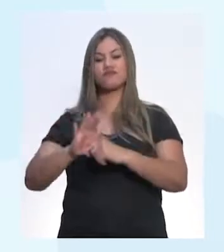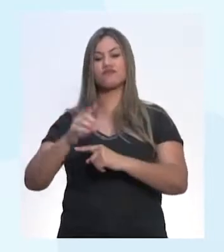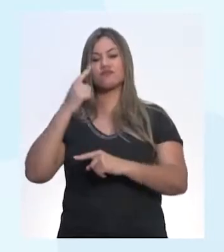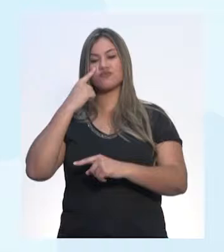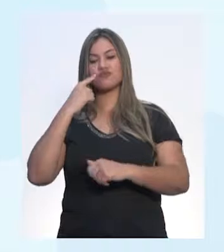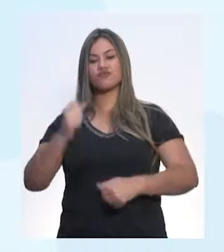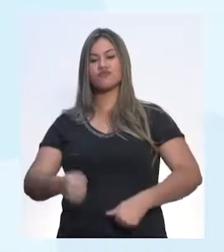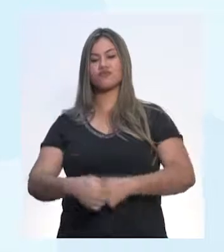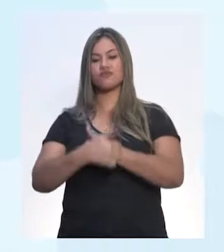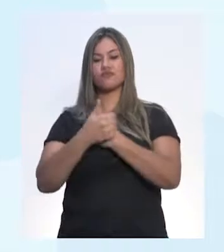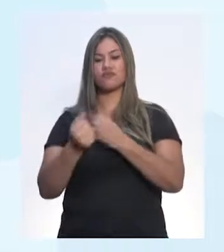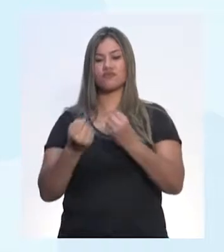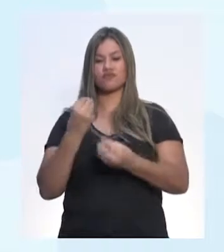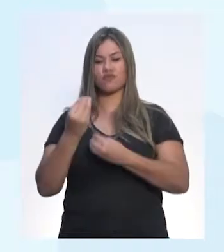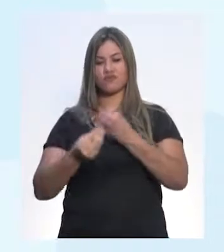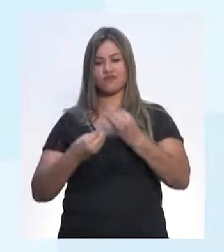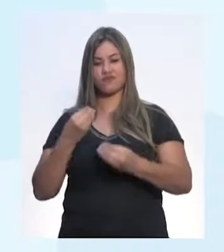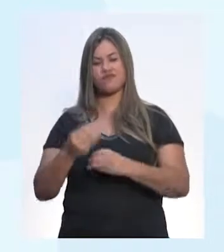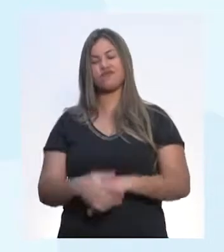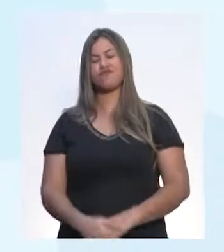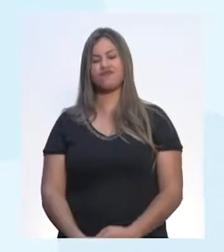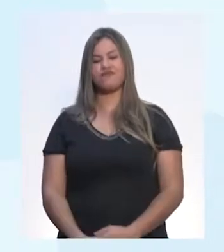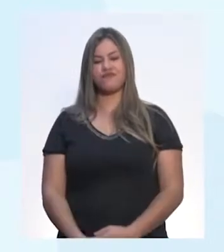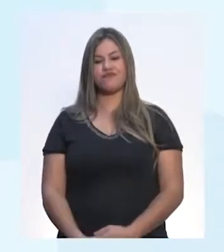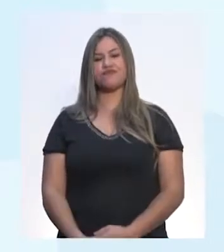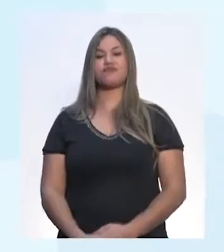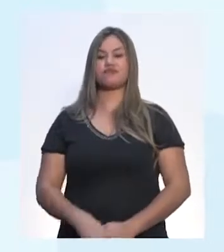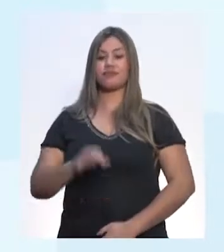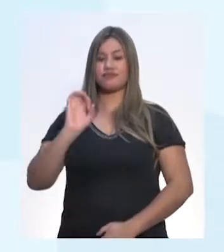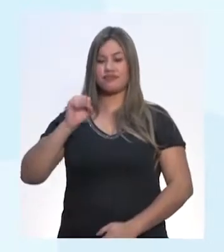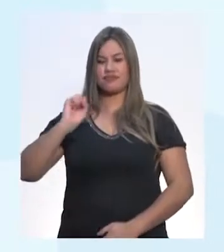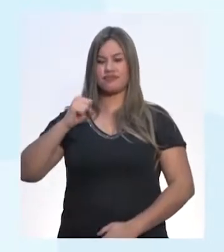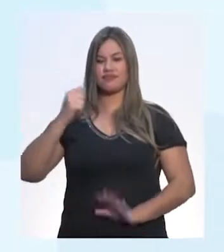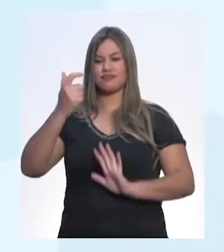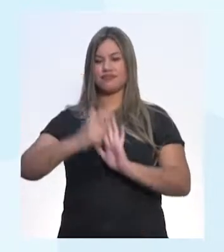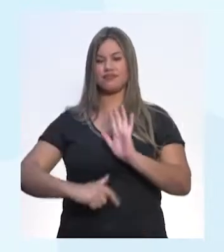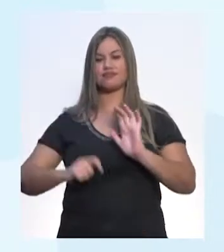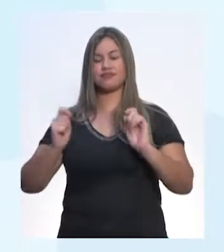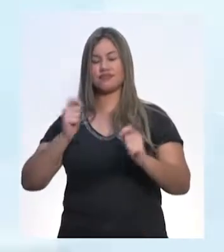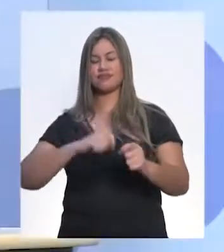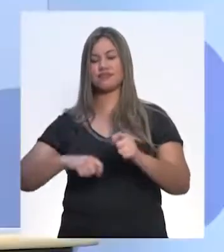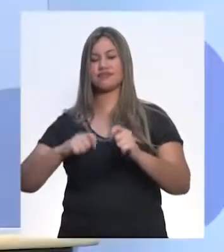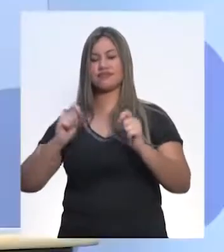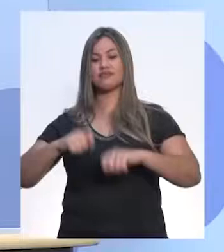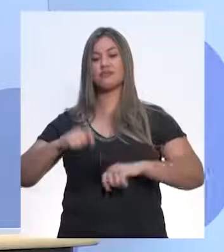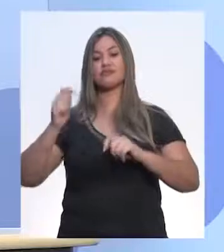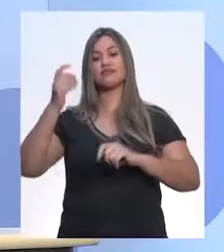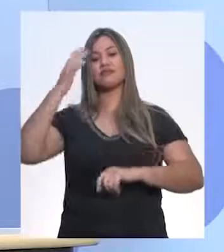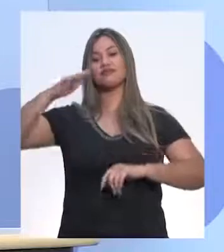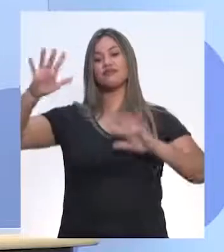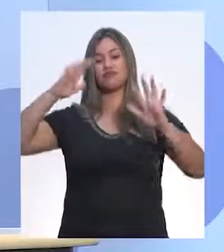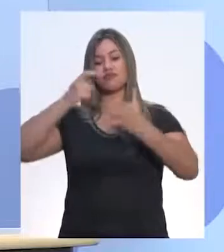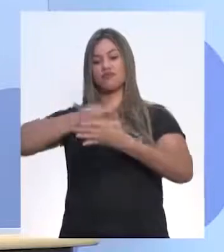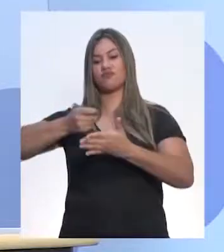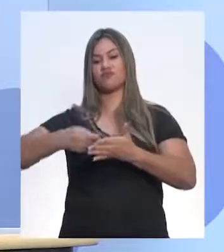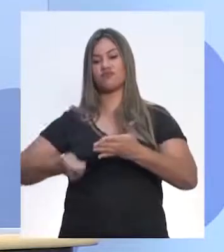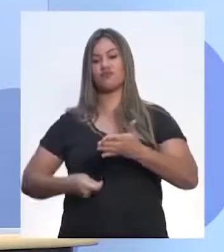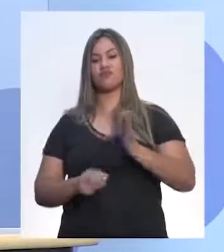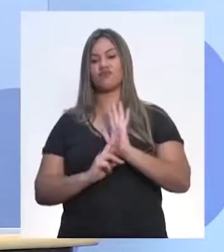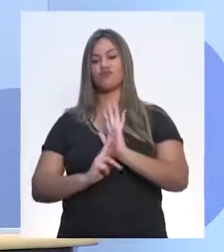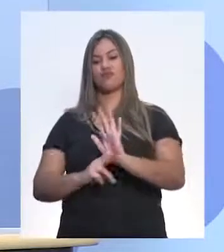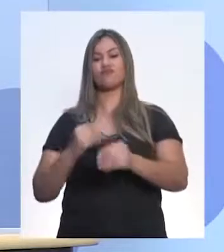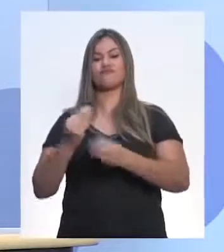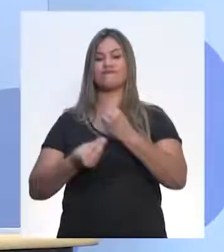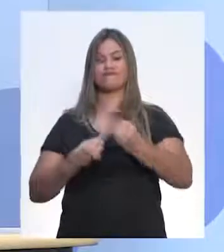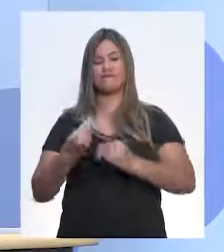da equação. Sim, é um dos modelos até que eles podem pensar de como escrever, né? Literalmente, como